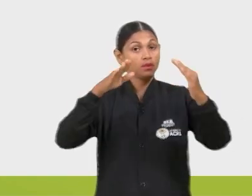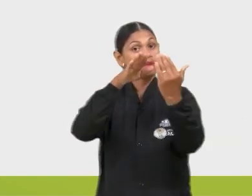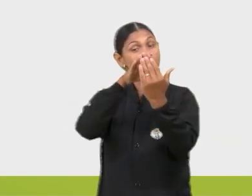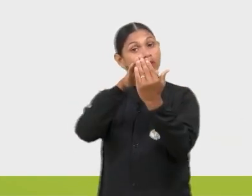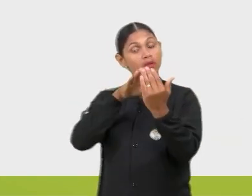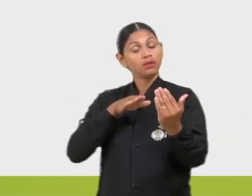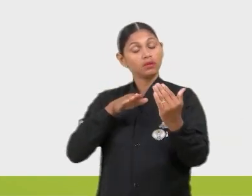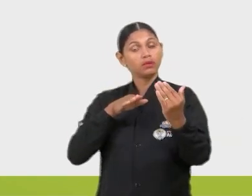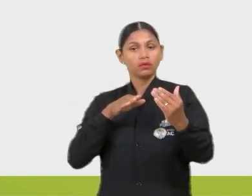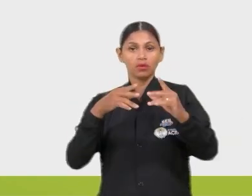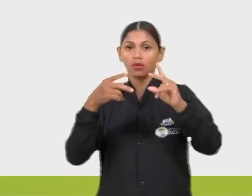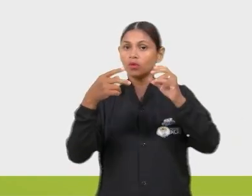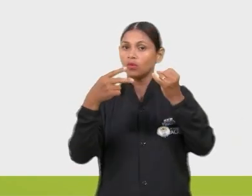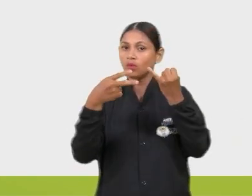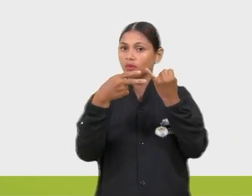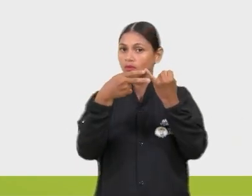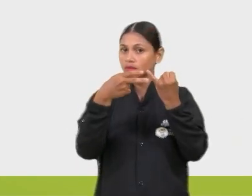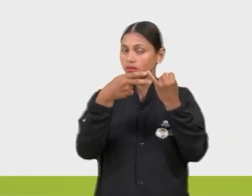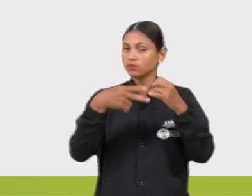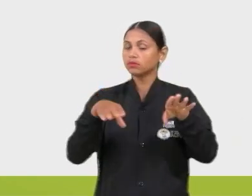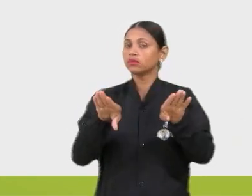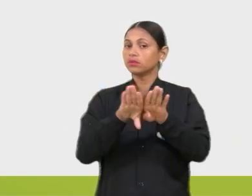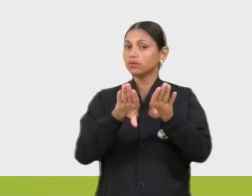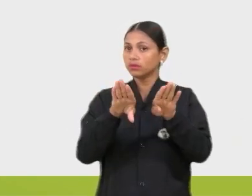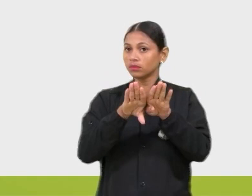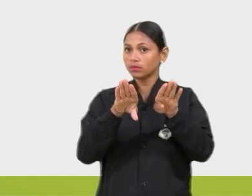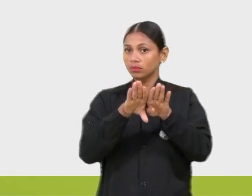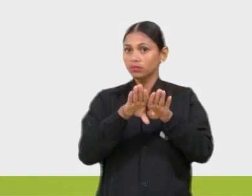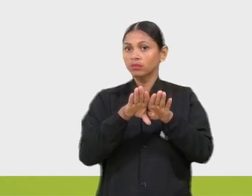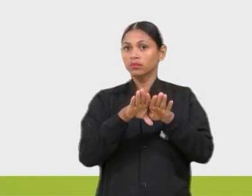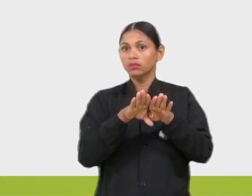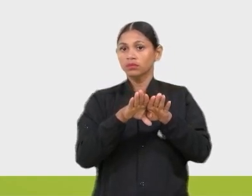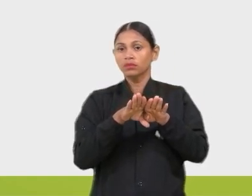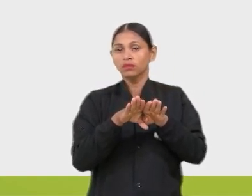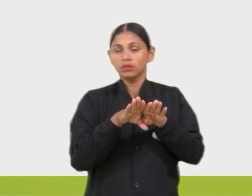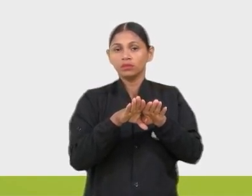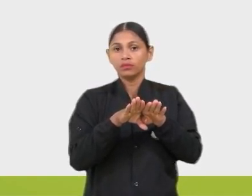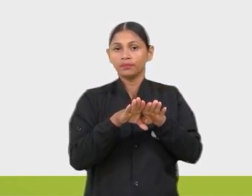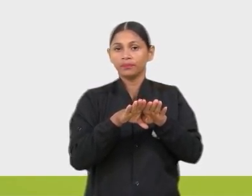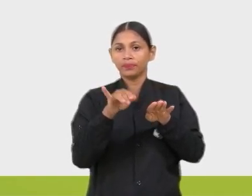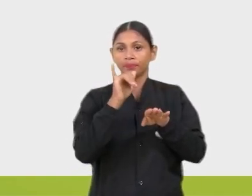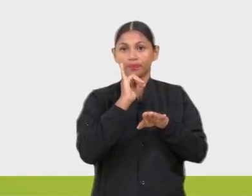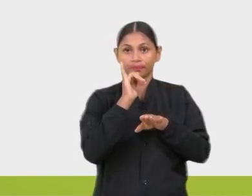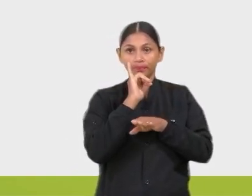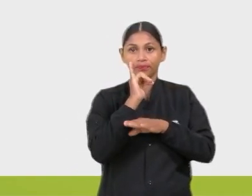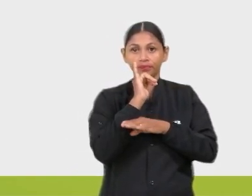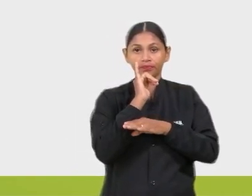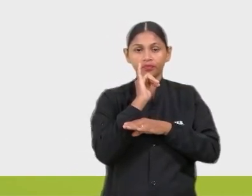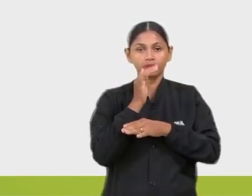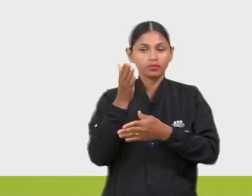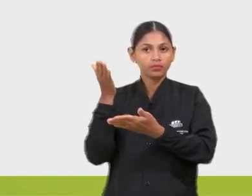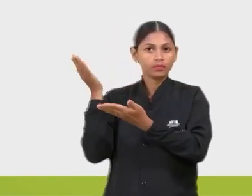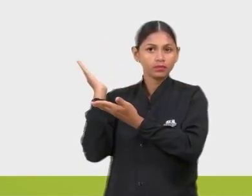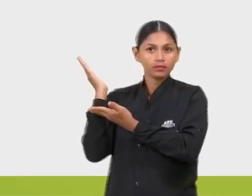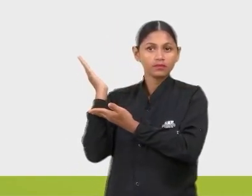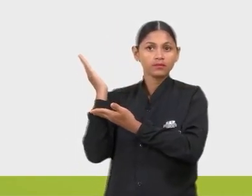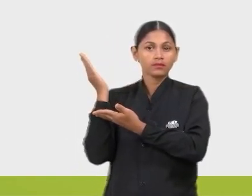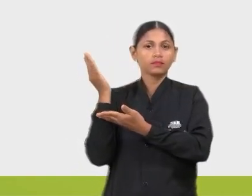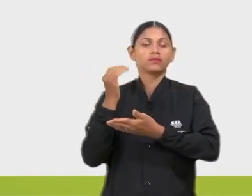também regular. Ok? Olha a pirâmide aí, ó. Dois exemplos para a gente matar ela aqui, ó. Pirâmide pentagonal,